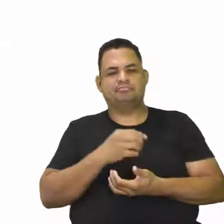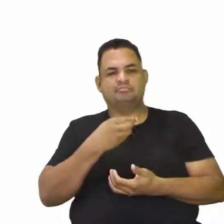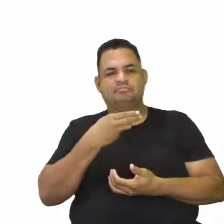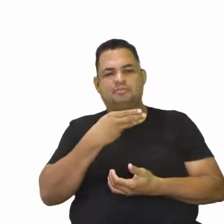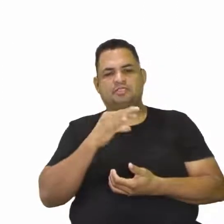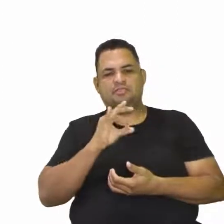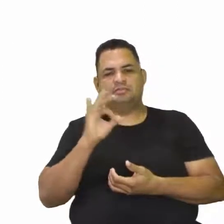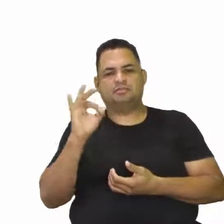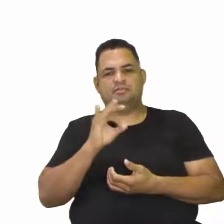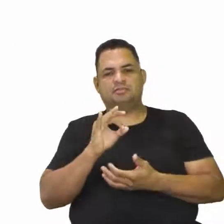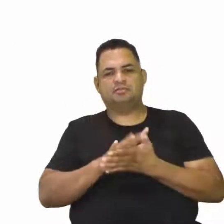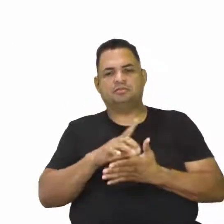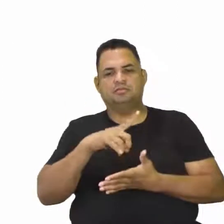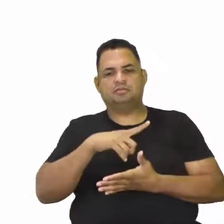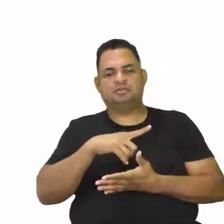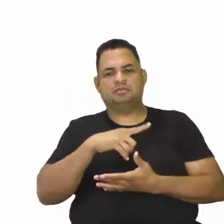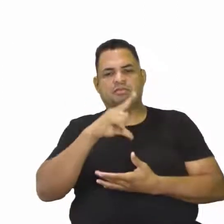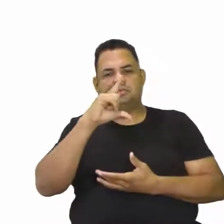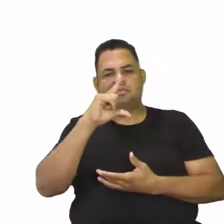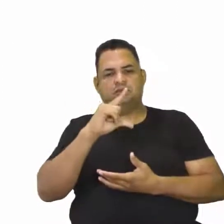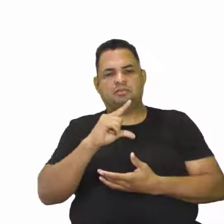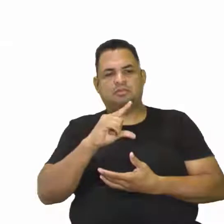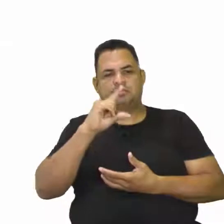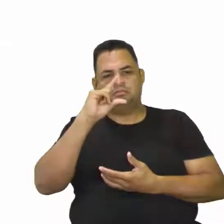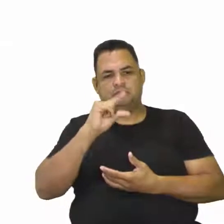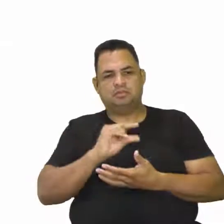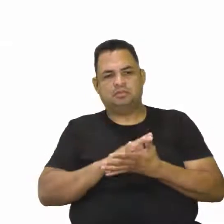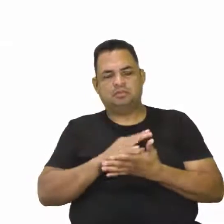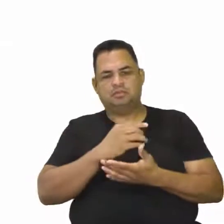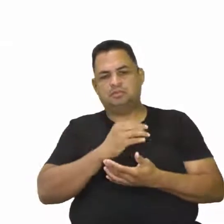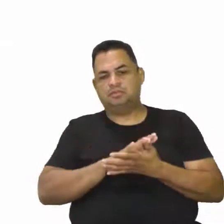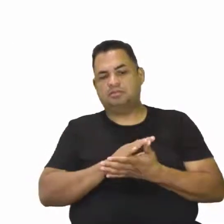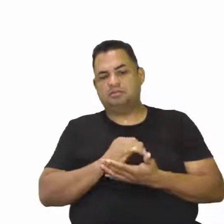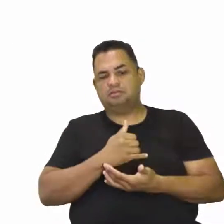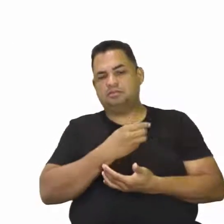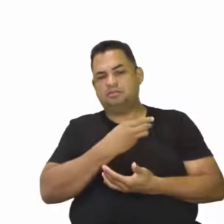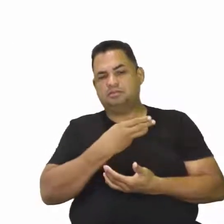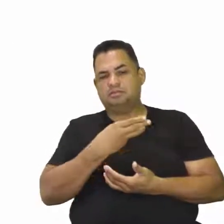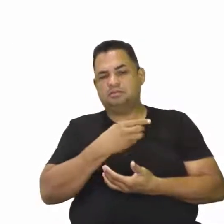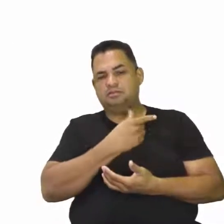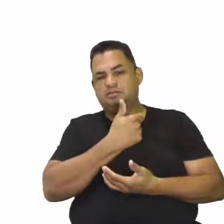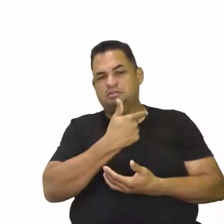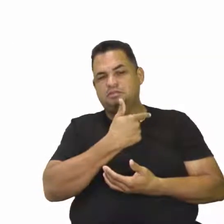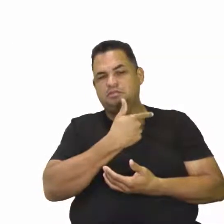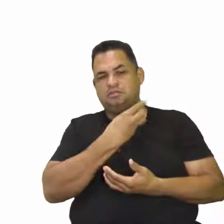30% dos seus usuários têm menos de 3 décadas de vida.